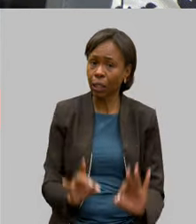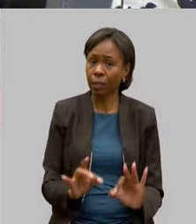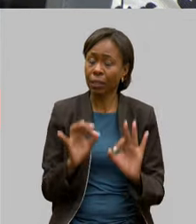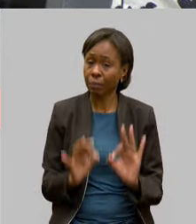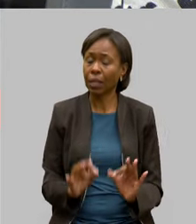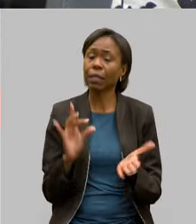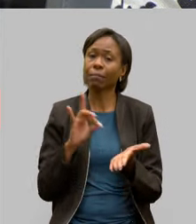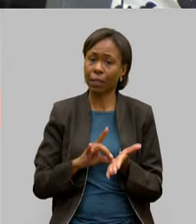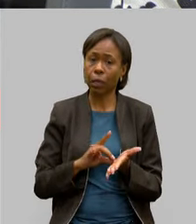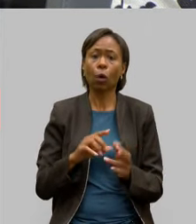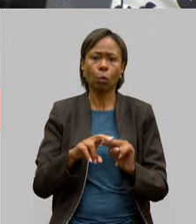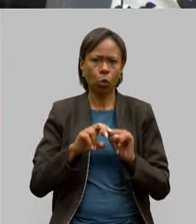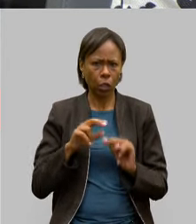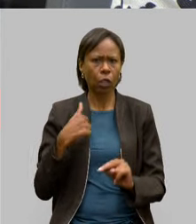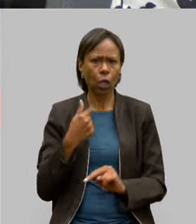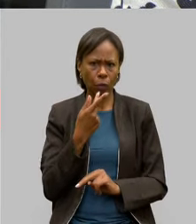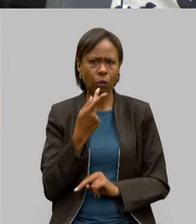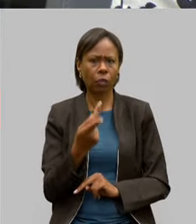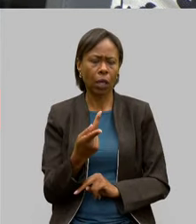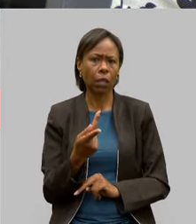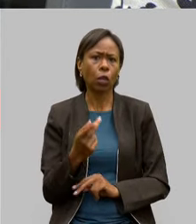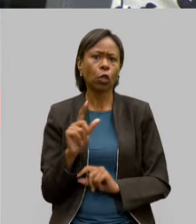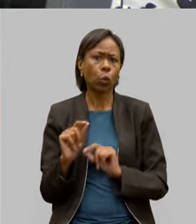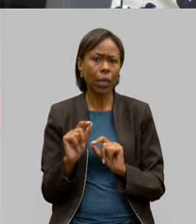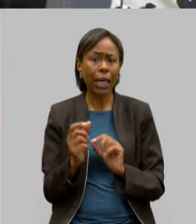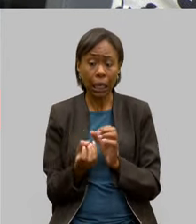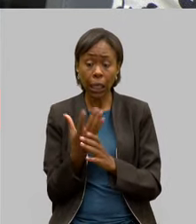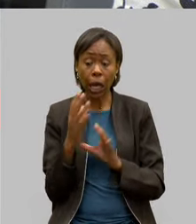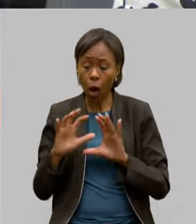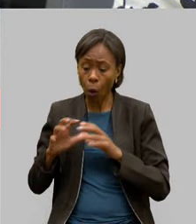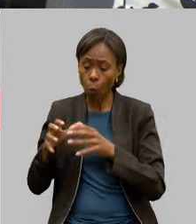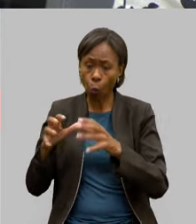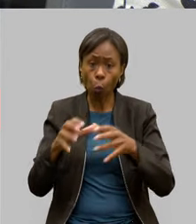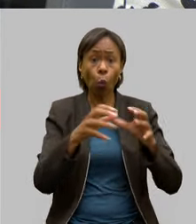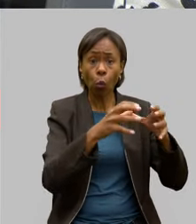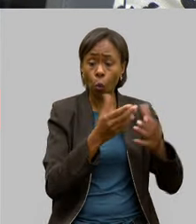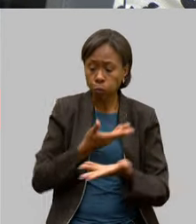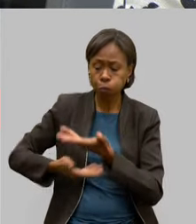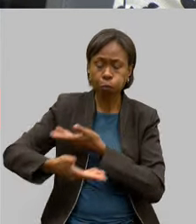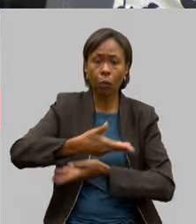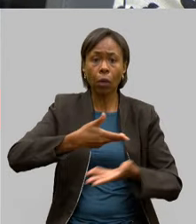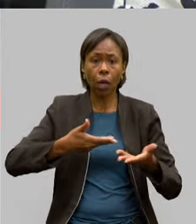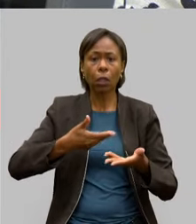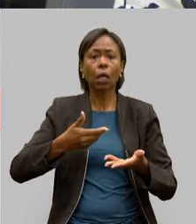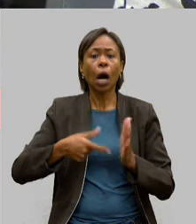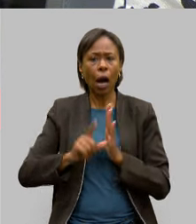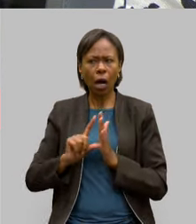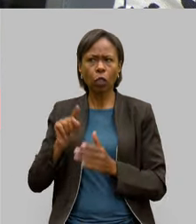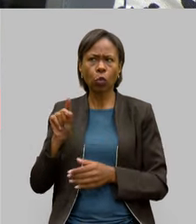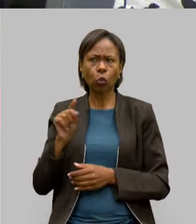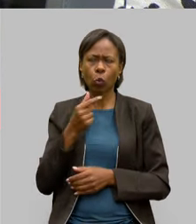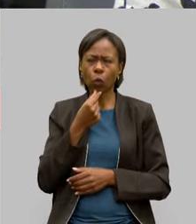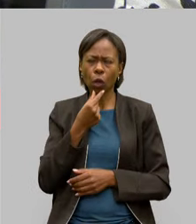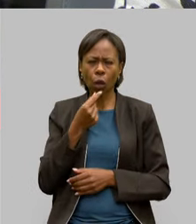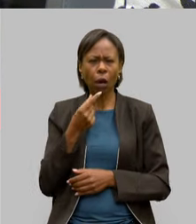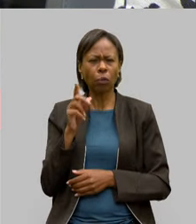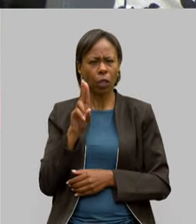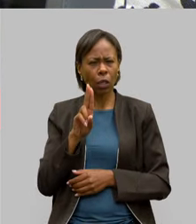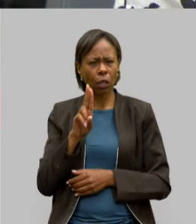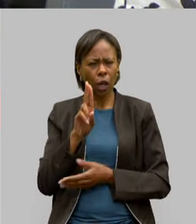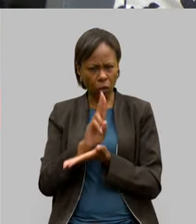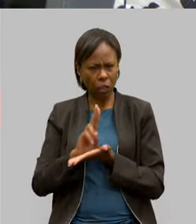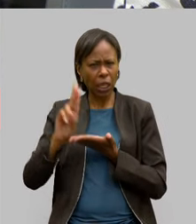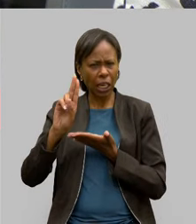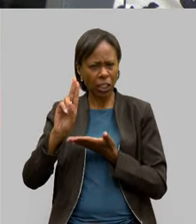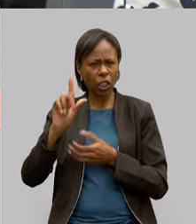muito uma atribuição de rede né foi dito aqui também eh pela Vanessa steem da Universidade Federal de Laves ela